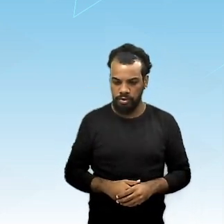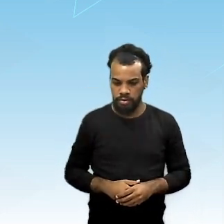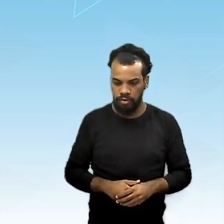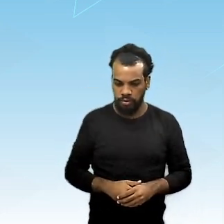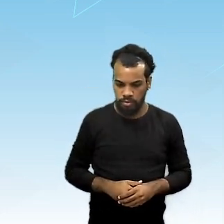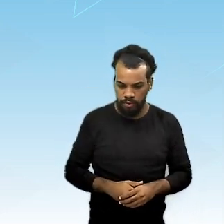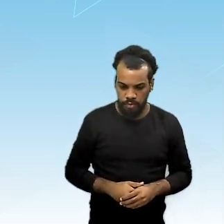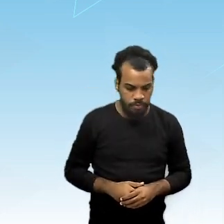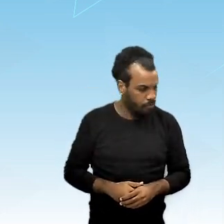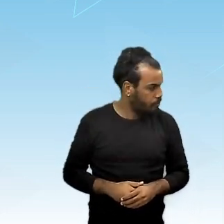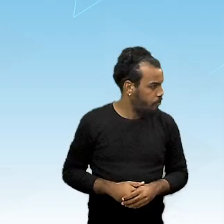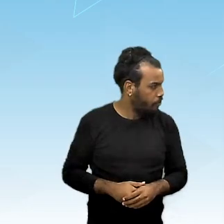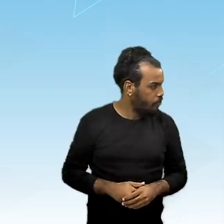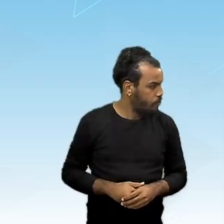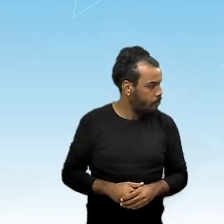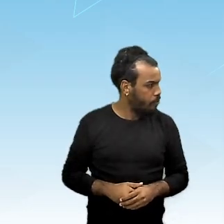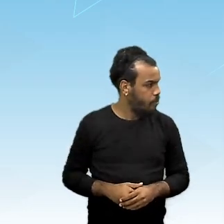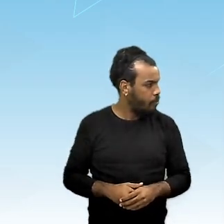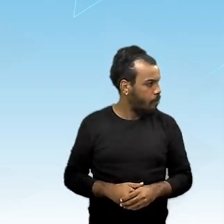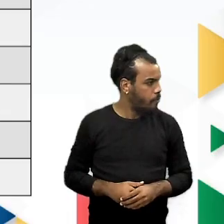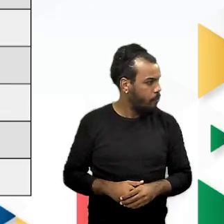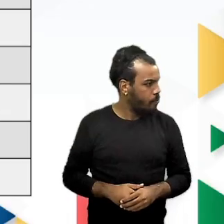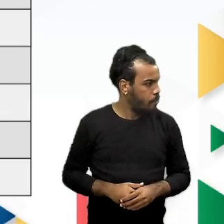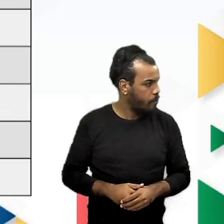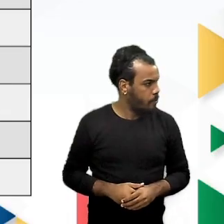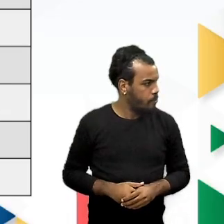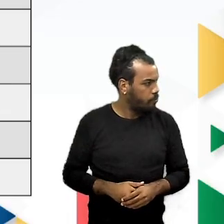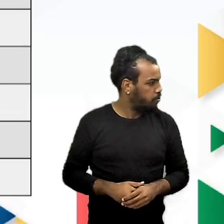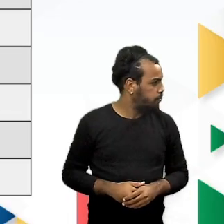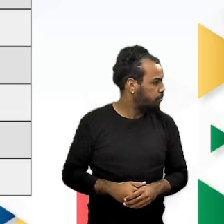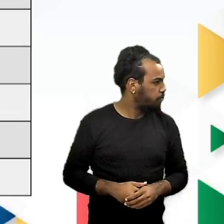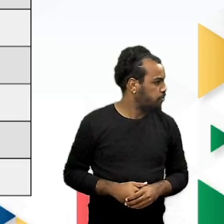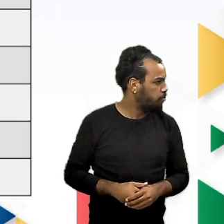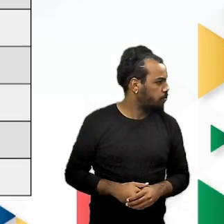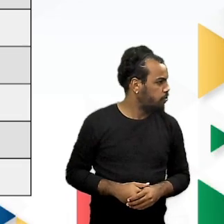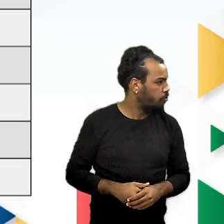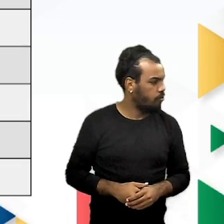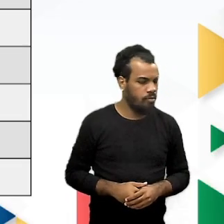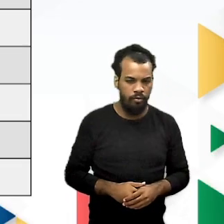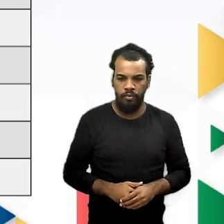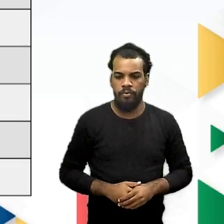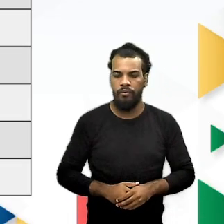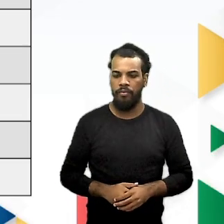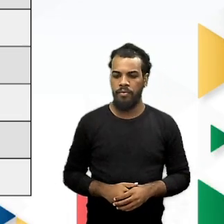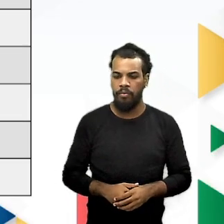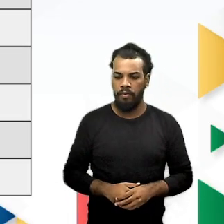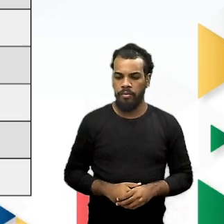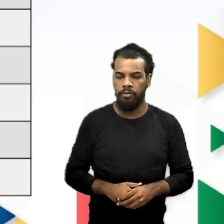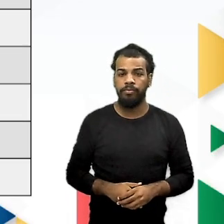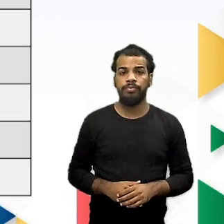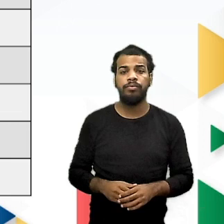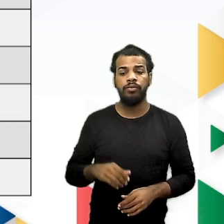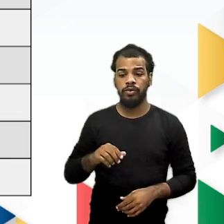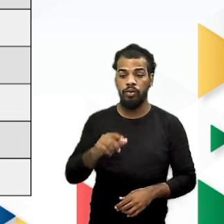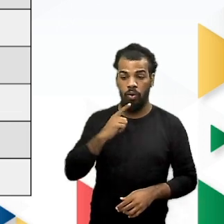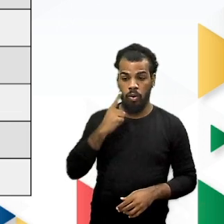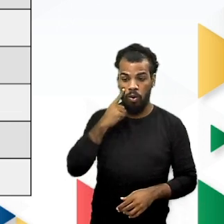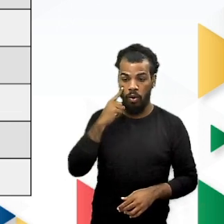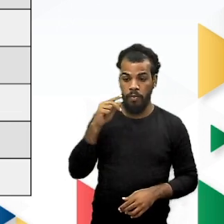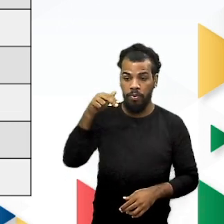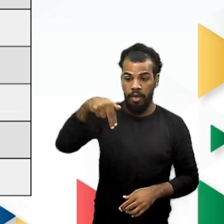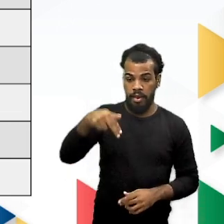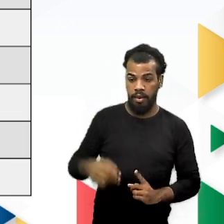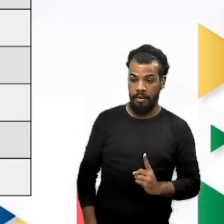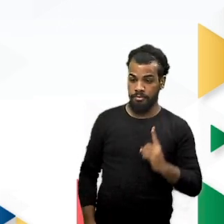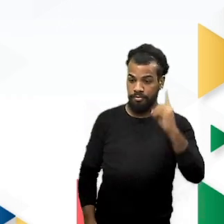Olha, posição do número é o n, que é o mesmo n que está lá no expoente do